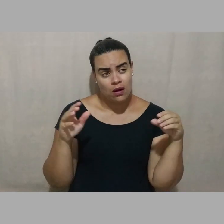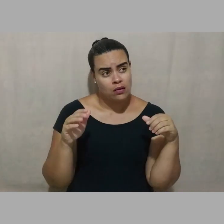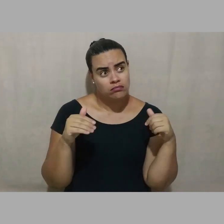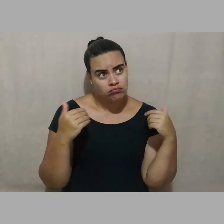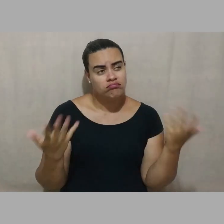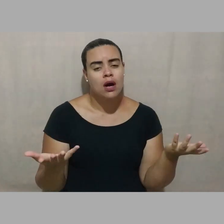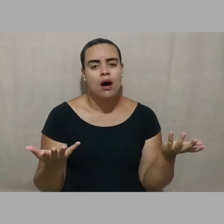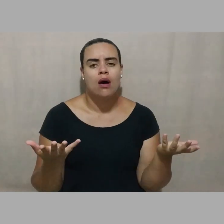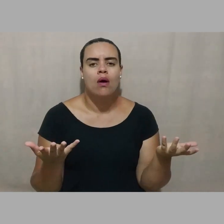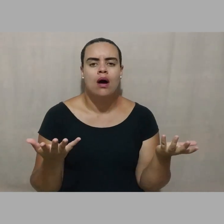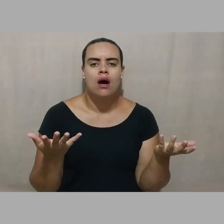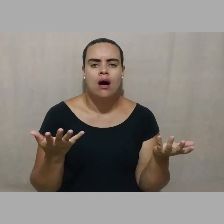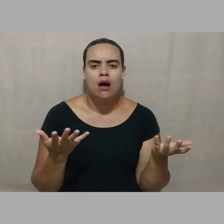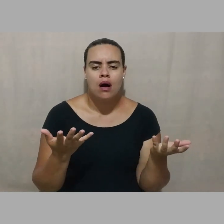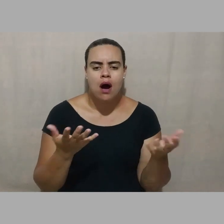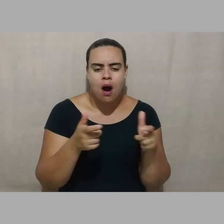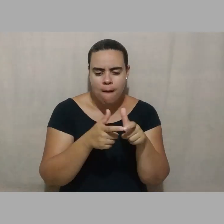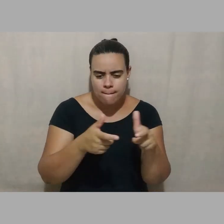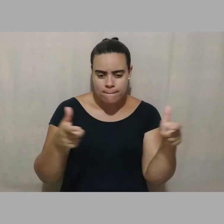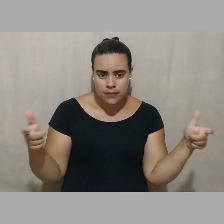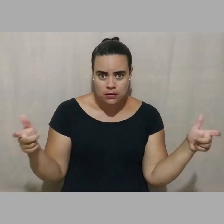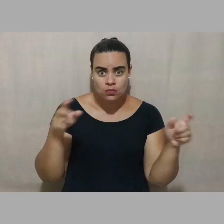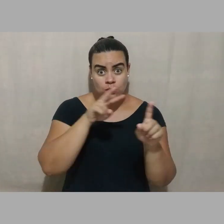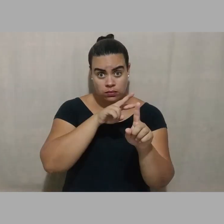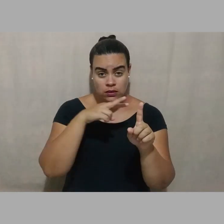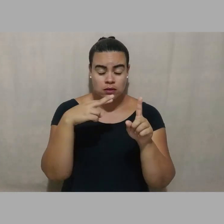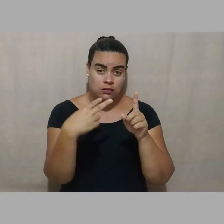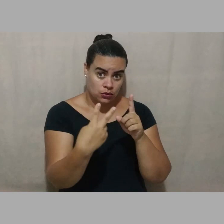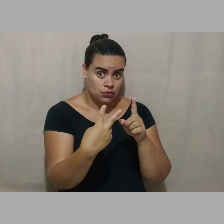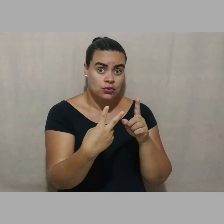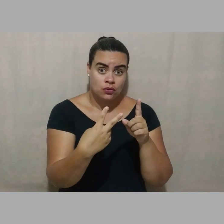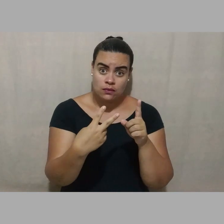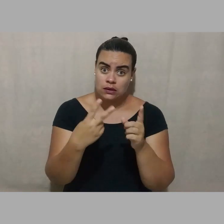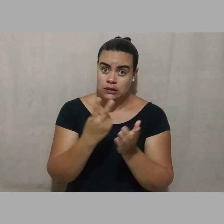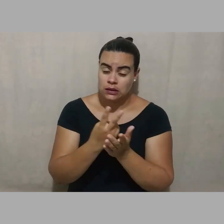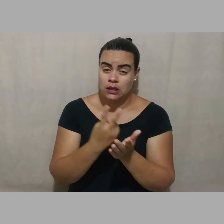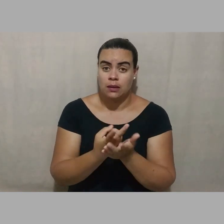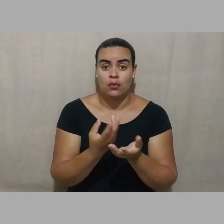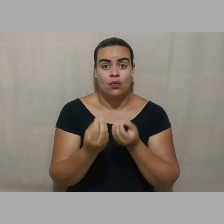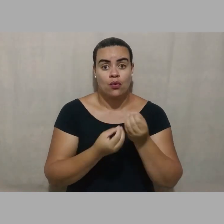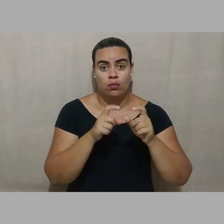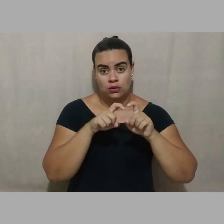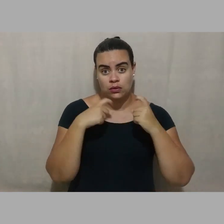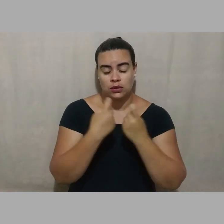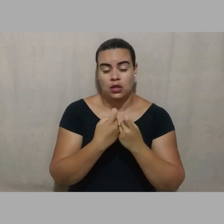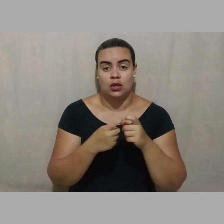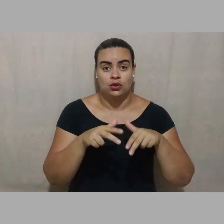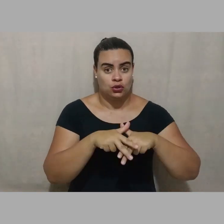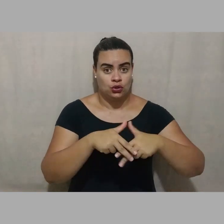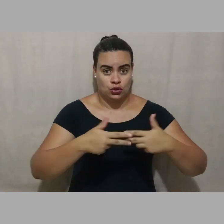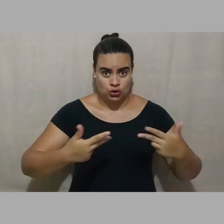e, enfim, de expansão de perspectivas também sobre sexualidade e